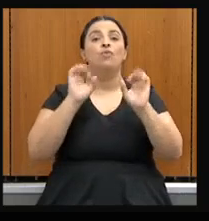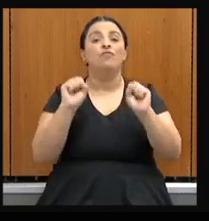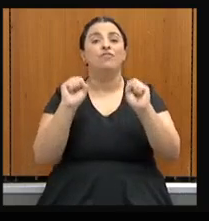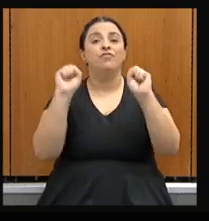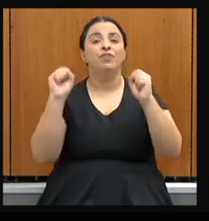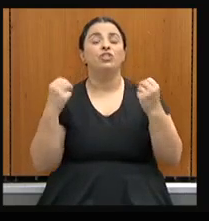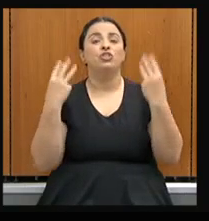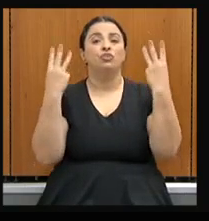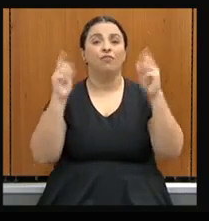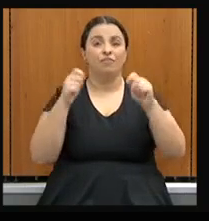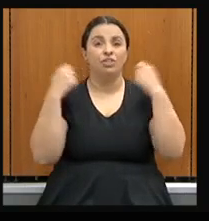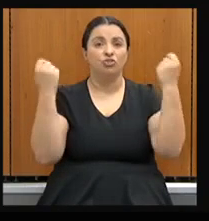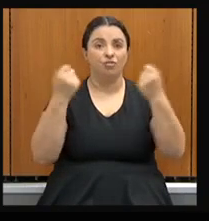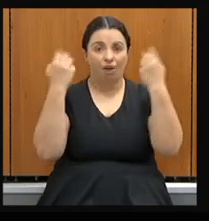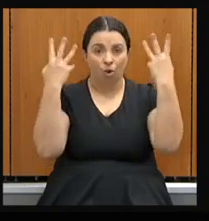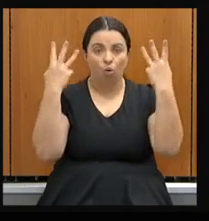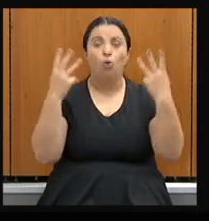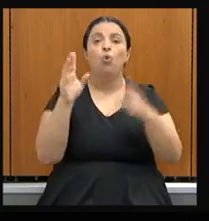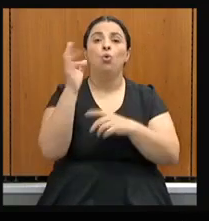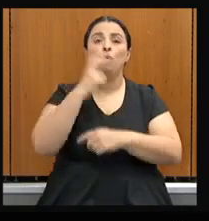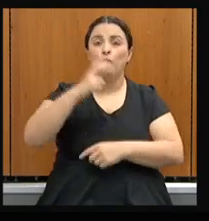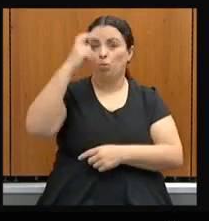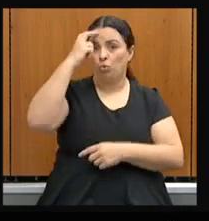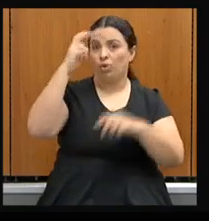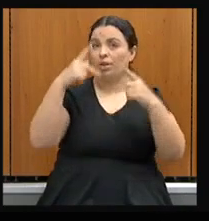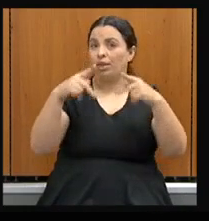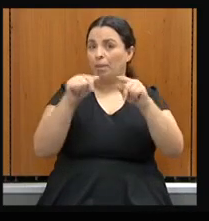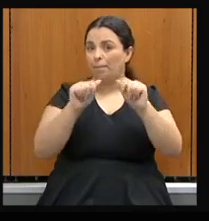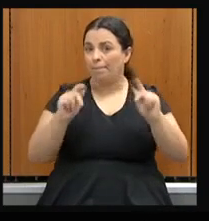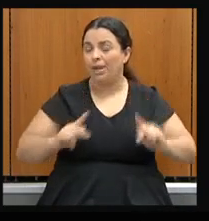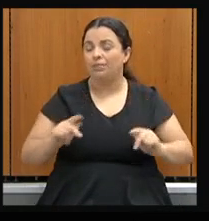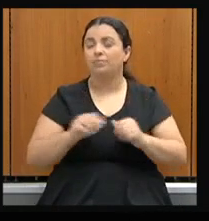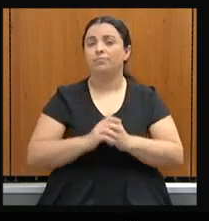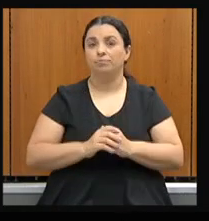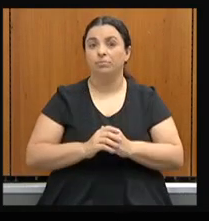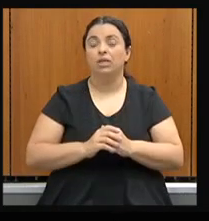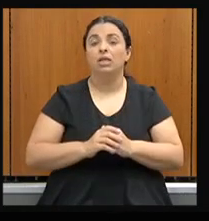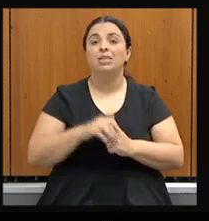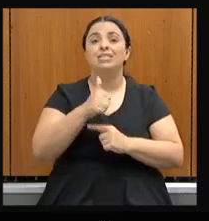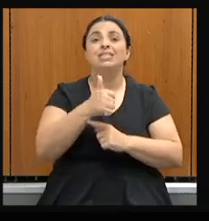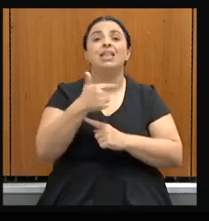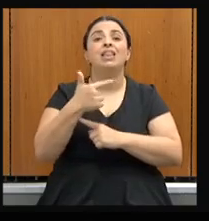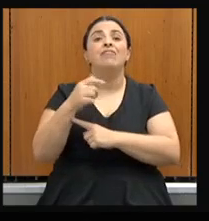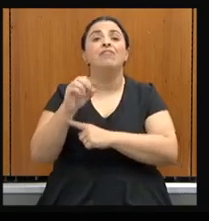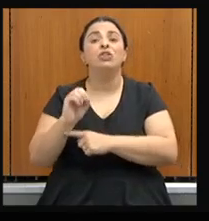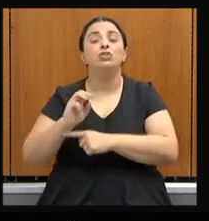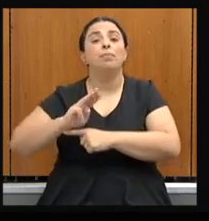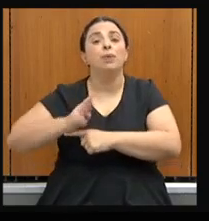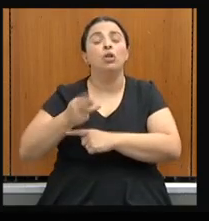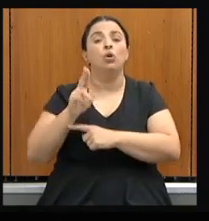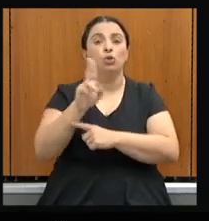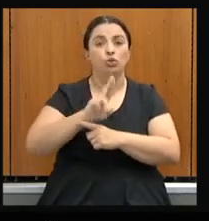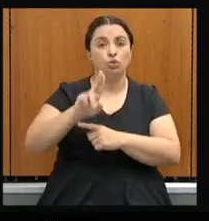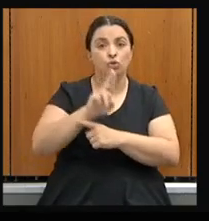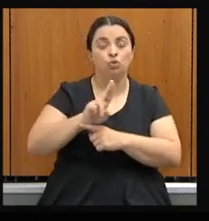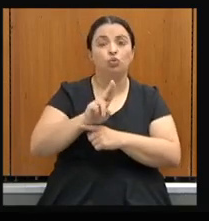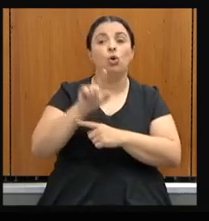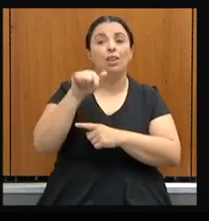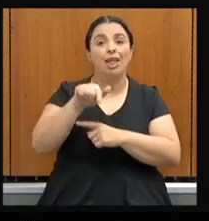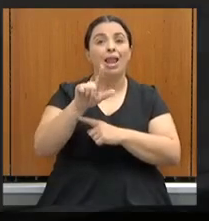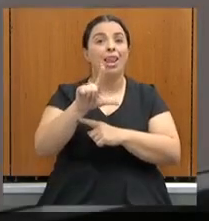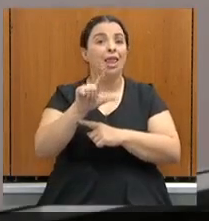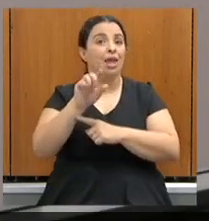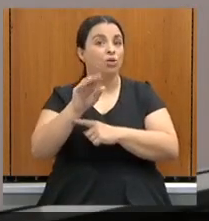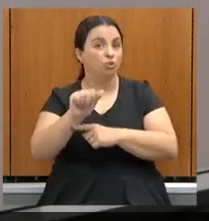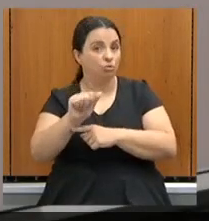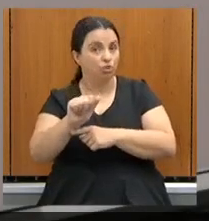120 milhões no mercado com a Lei Aldeblanc. Então, é preciso juntar toda